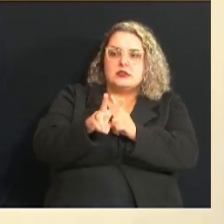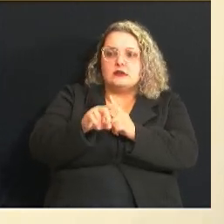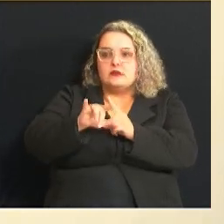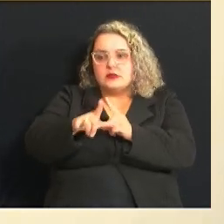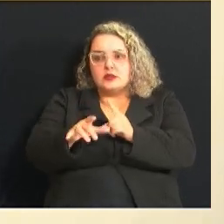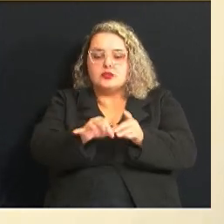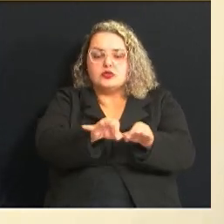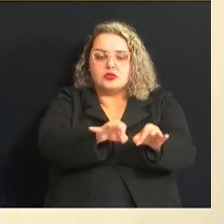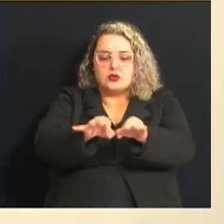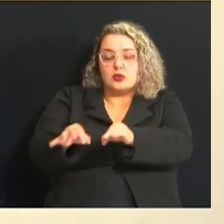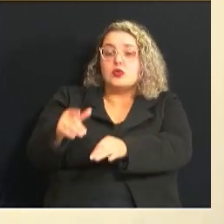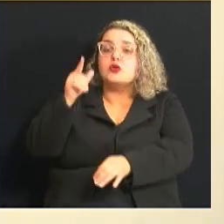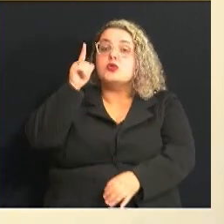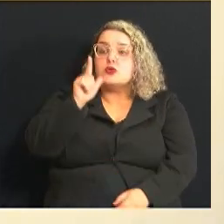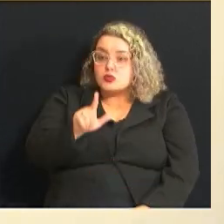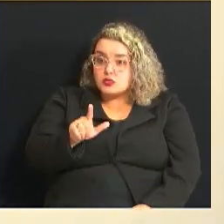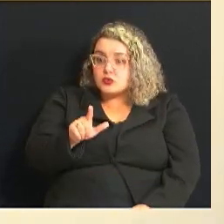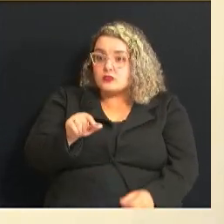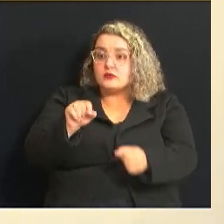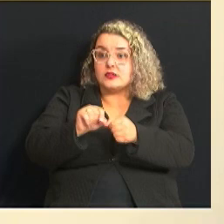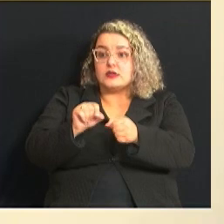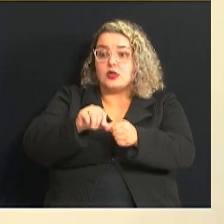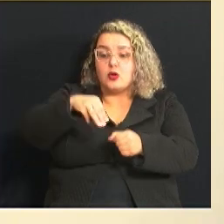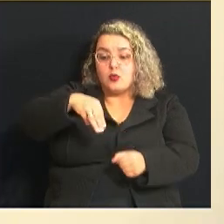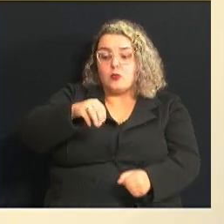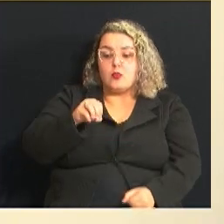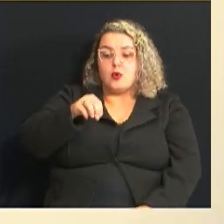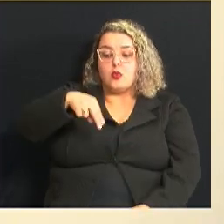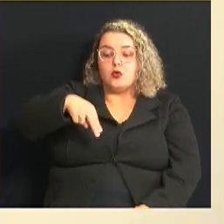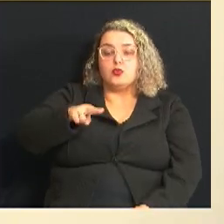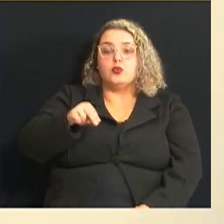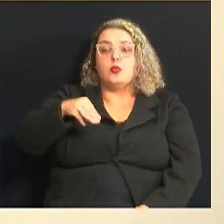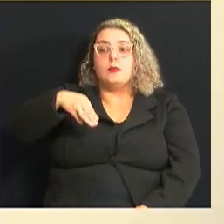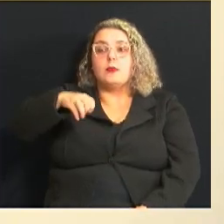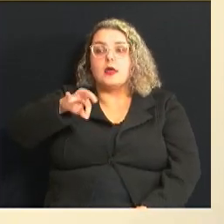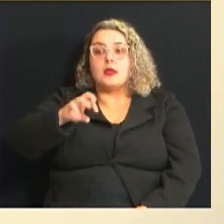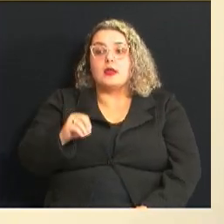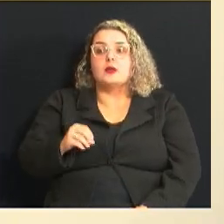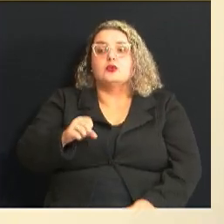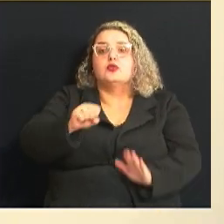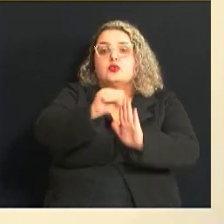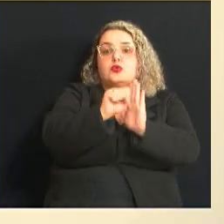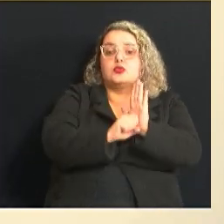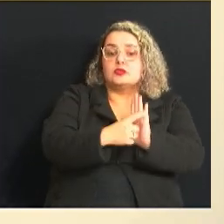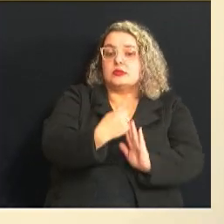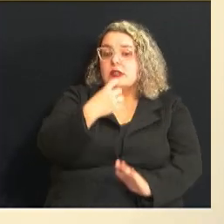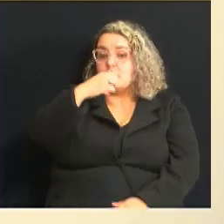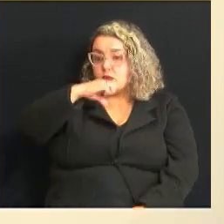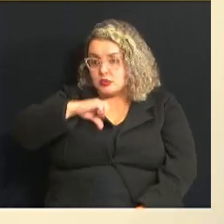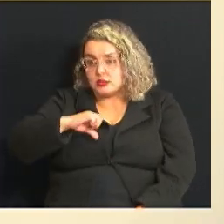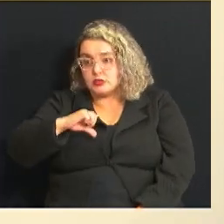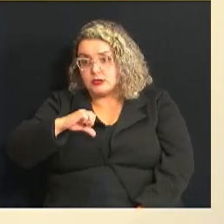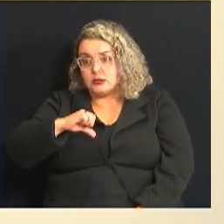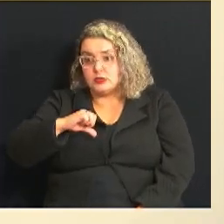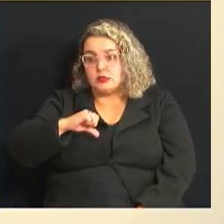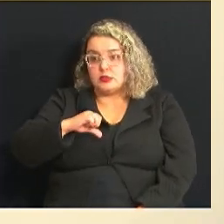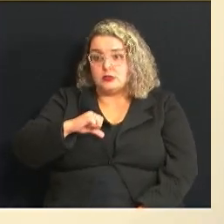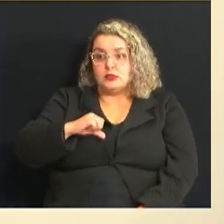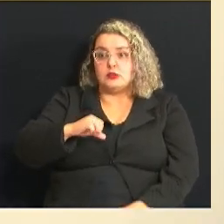nós consigamos fazer um monumento como foi feito no século XIX, através da